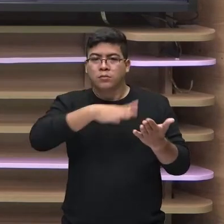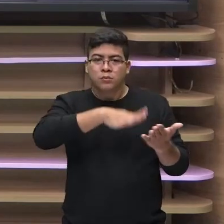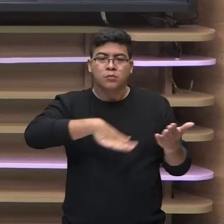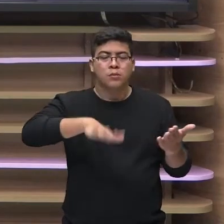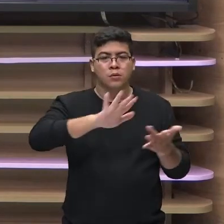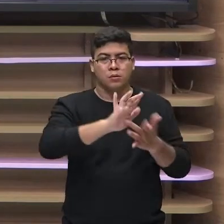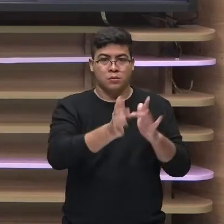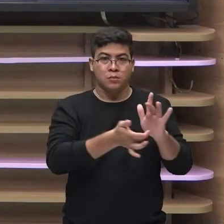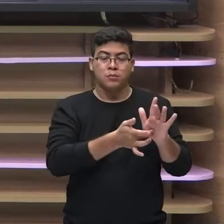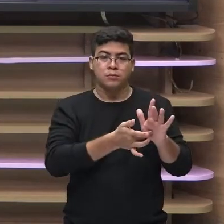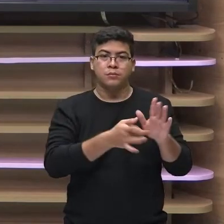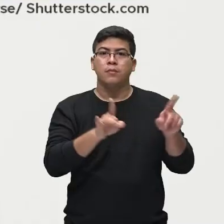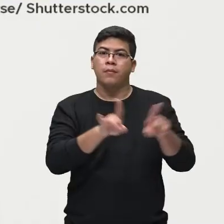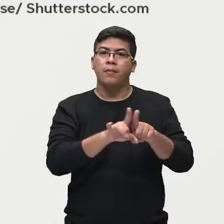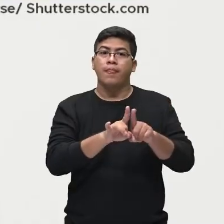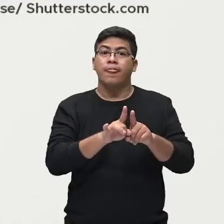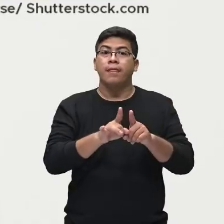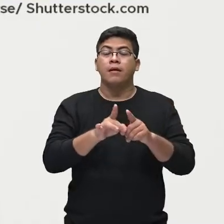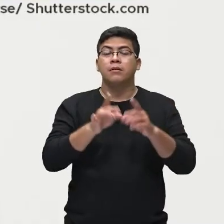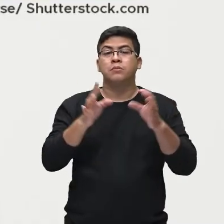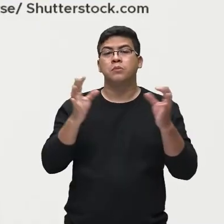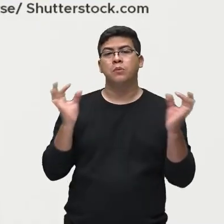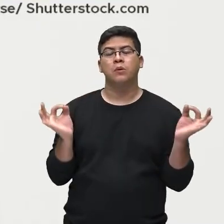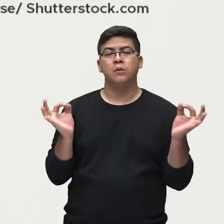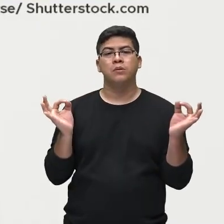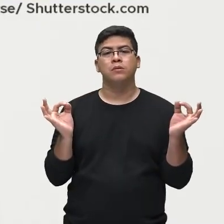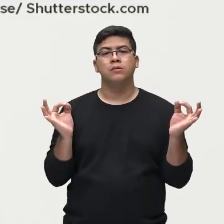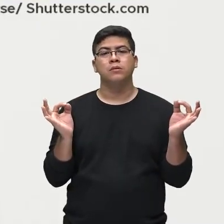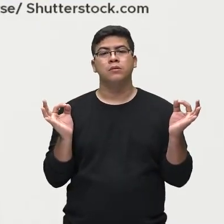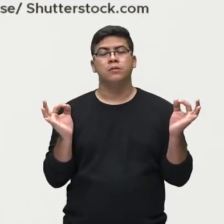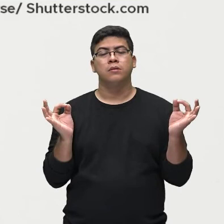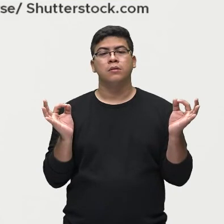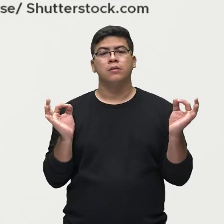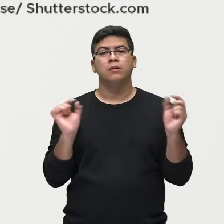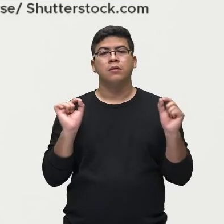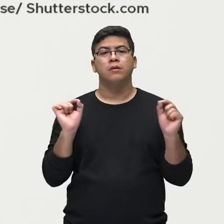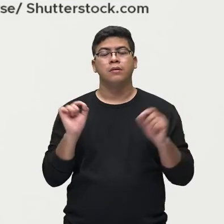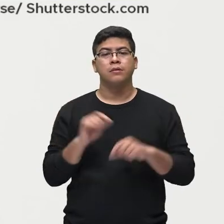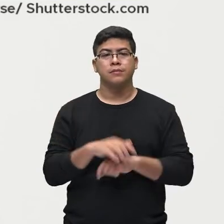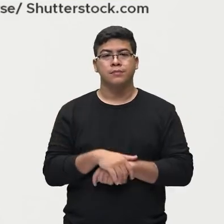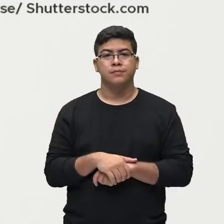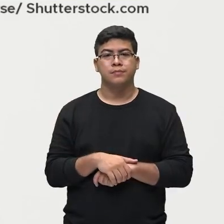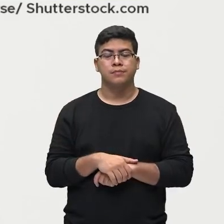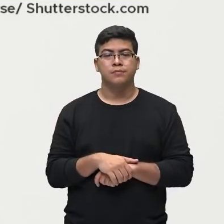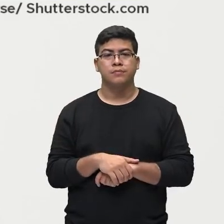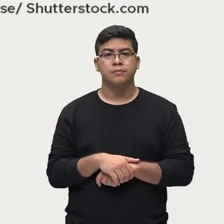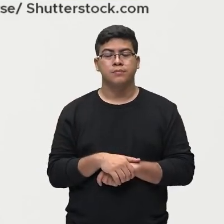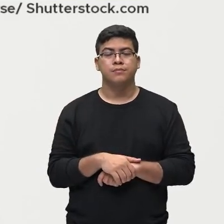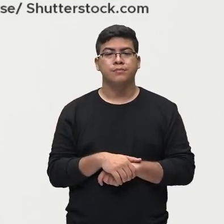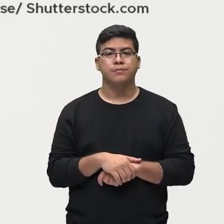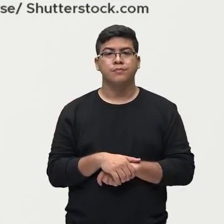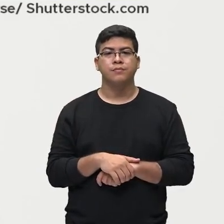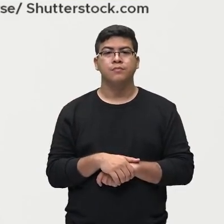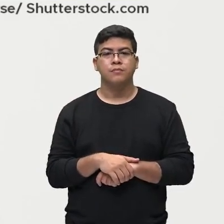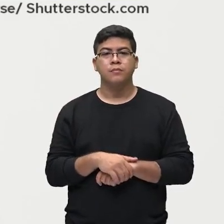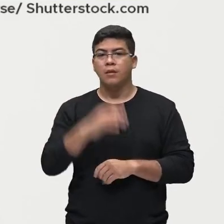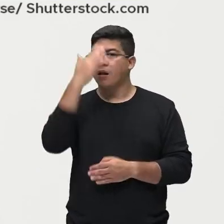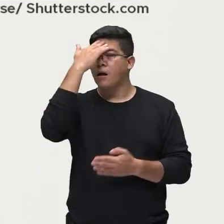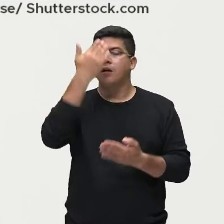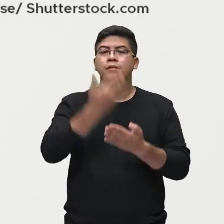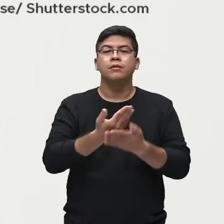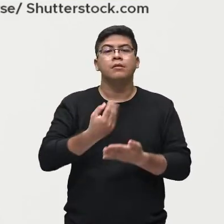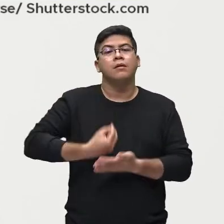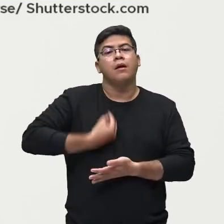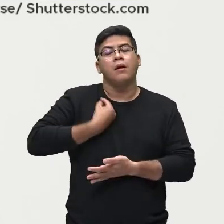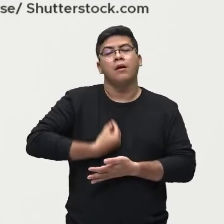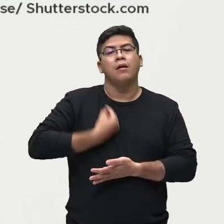gente vai ver também no budismo o quê? O budismo já vai falar o quê? Vamos lá? No budismo? O budismo acredita que a vida é uma vida